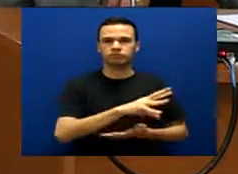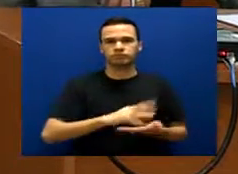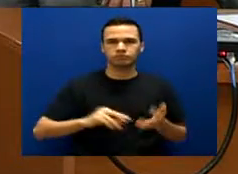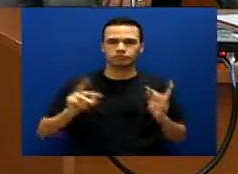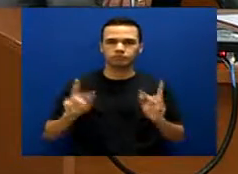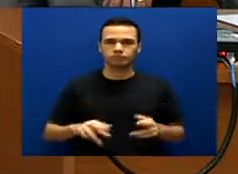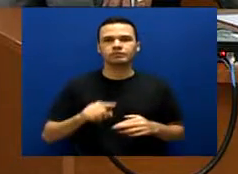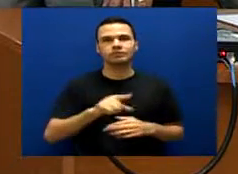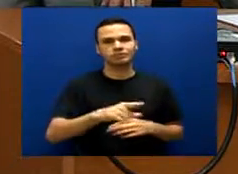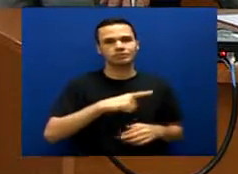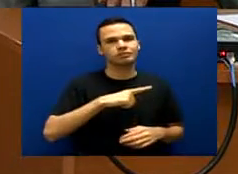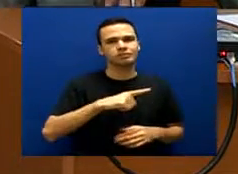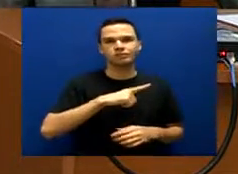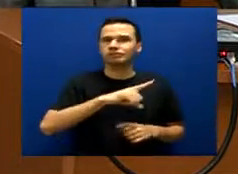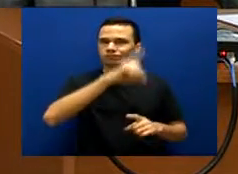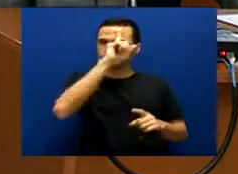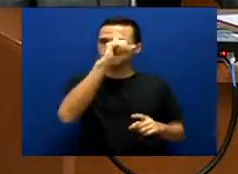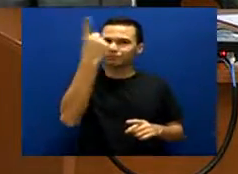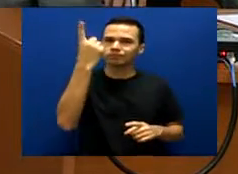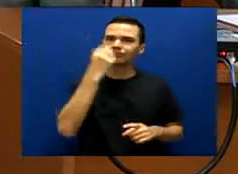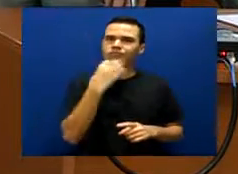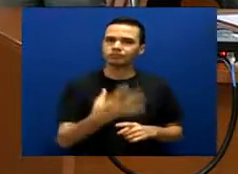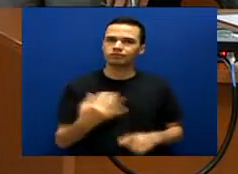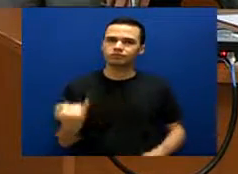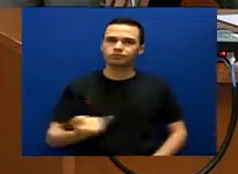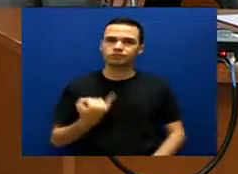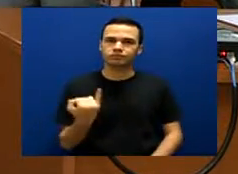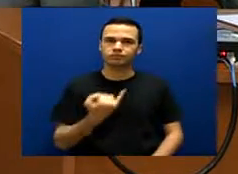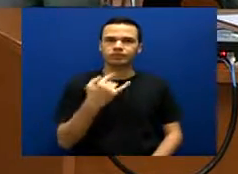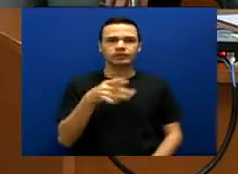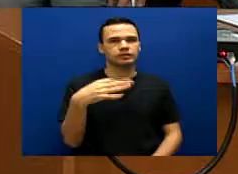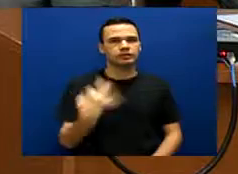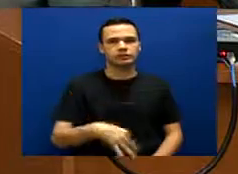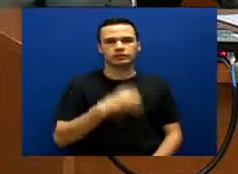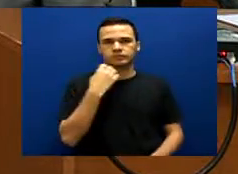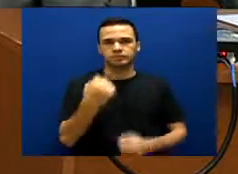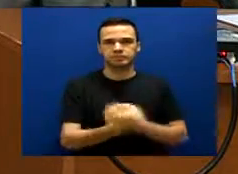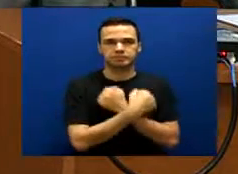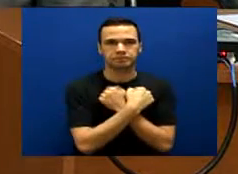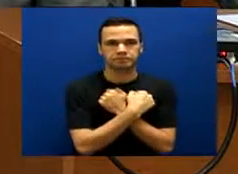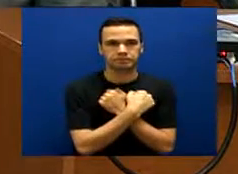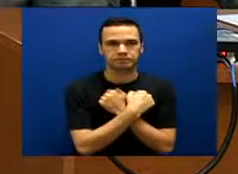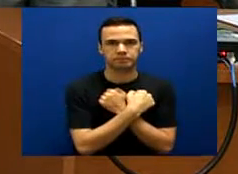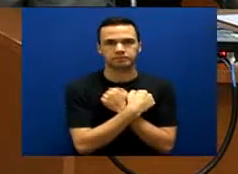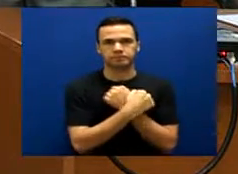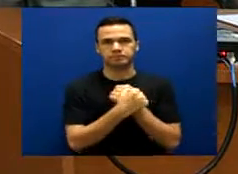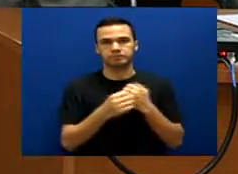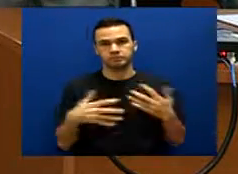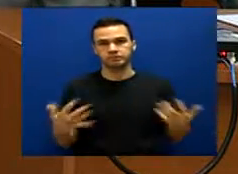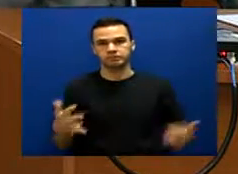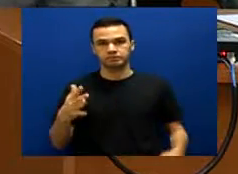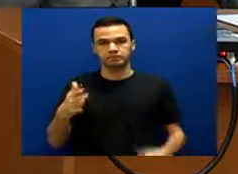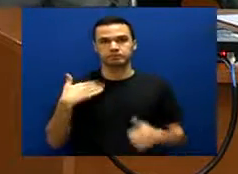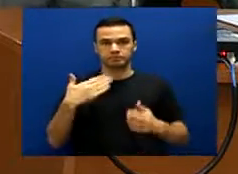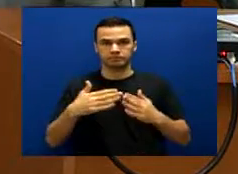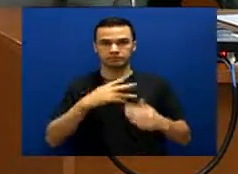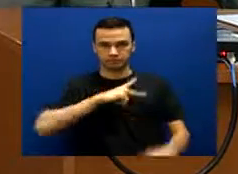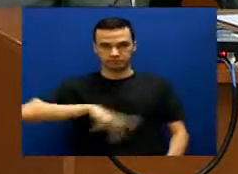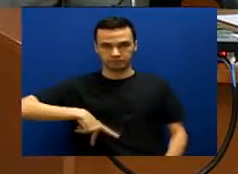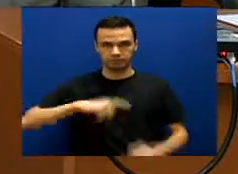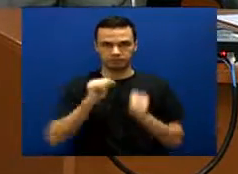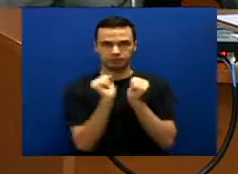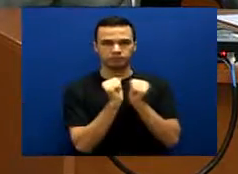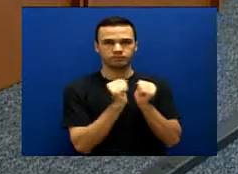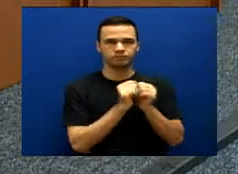Sim, ele tem umas ideias realmente muito importantes e com certeza ele receberá seu abraço. Então, senhor presidente, eu juntamente com